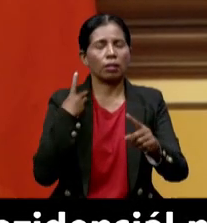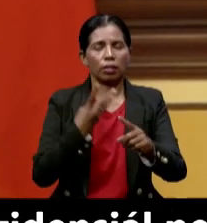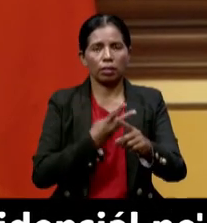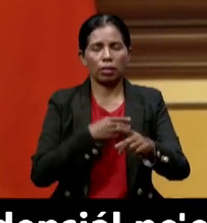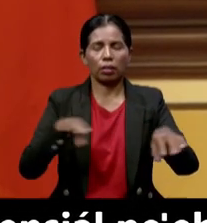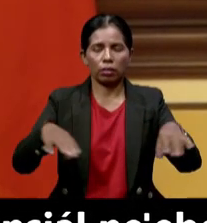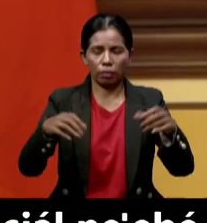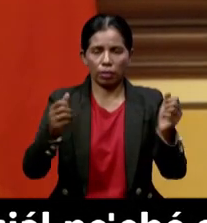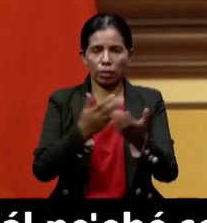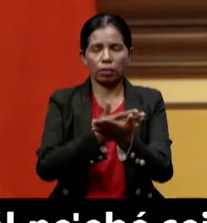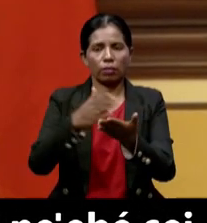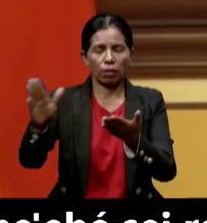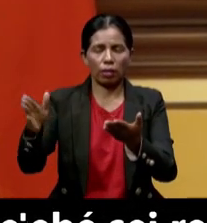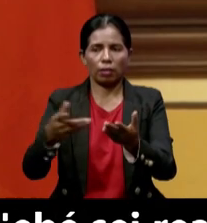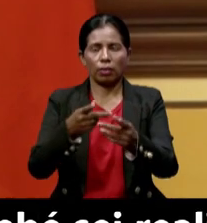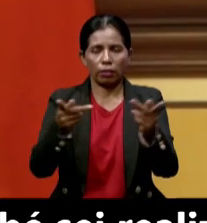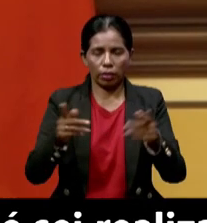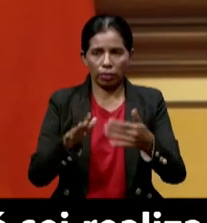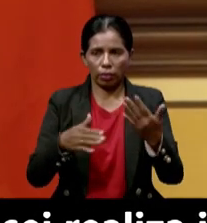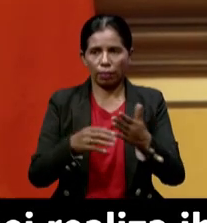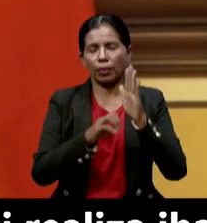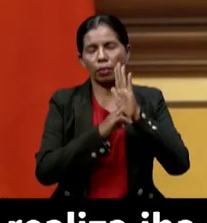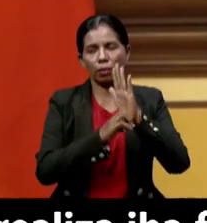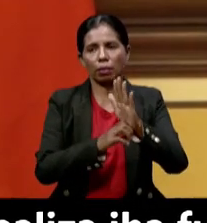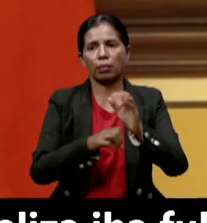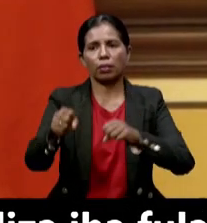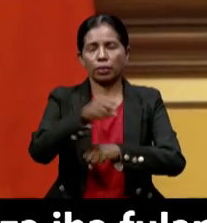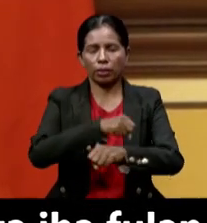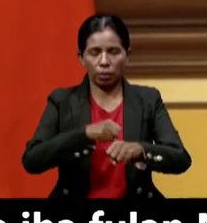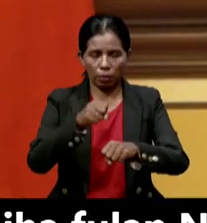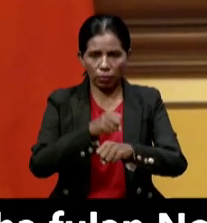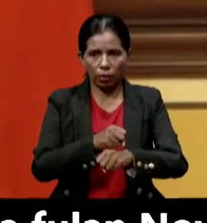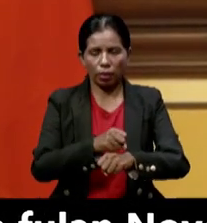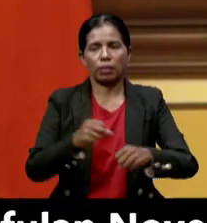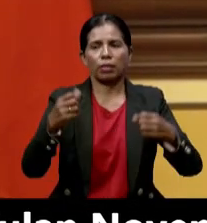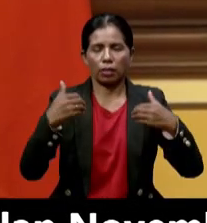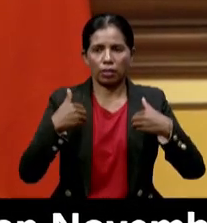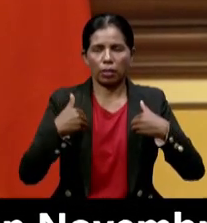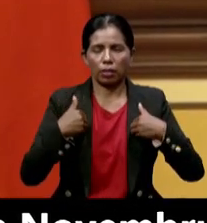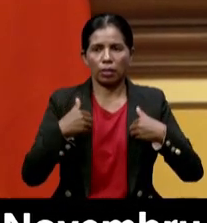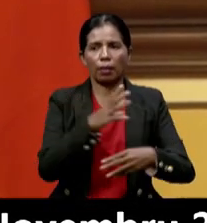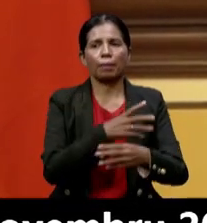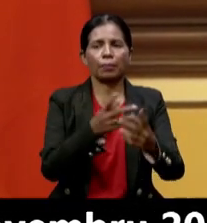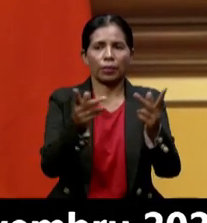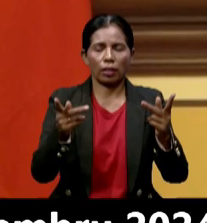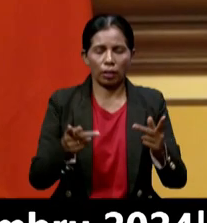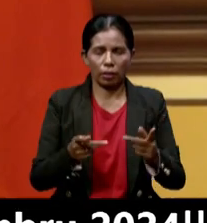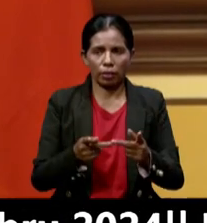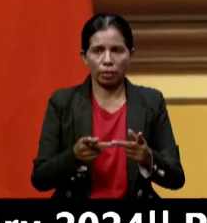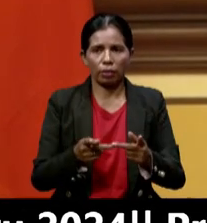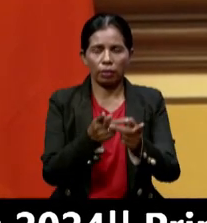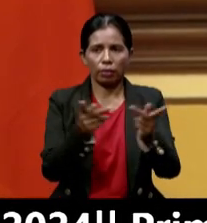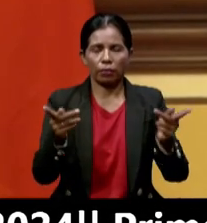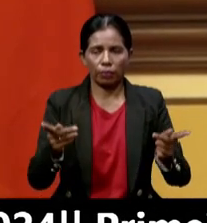redistribuição na área. Um exemplo do que é Singapura. Singapura é, além de